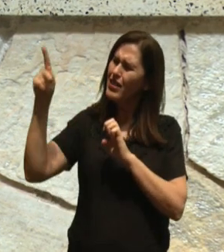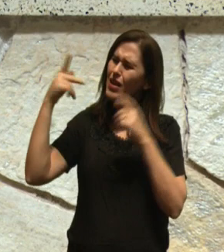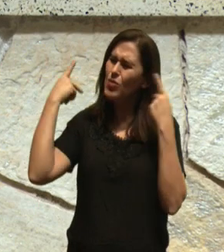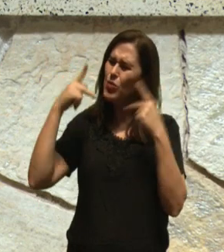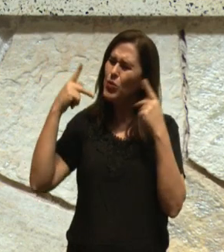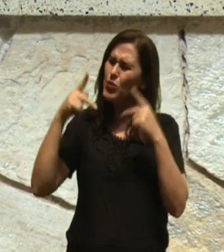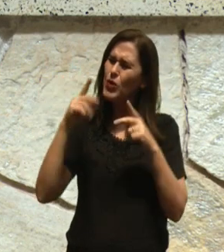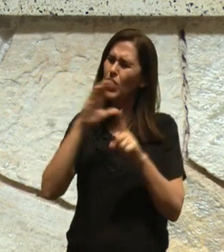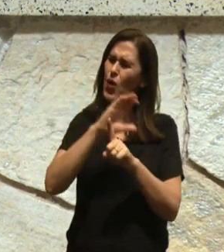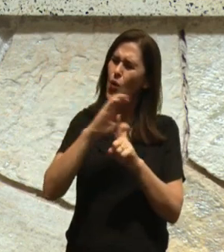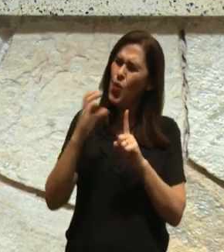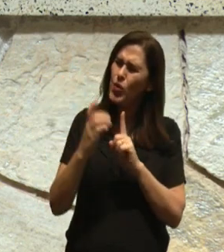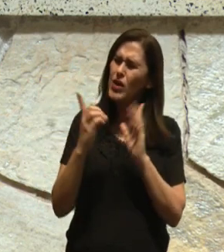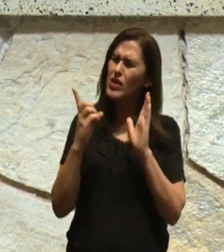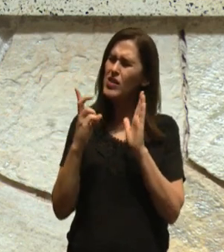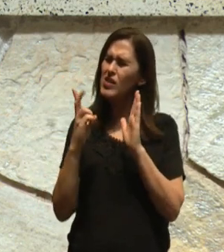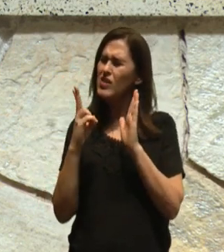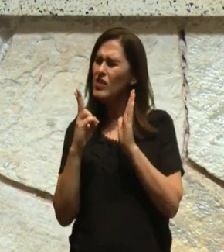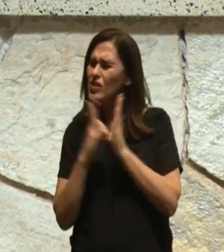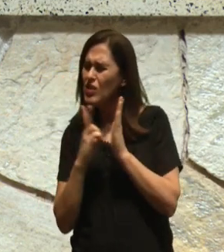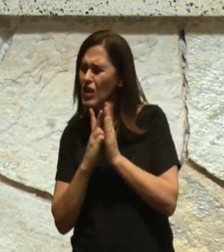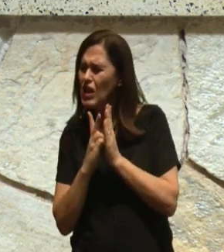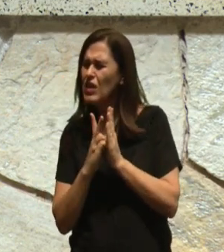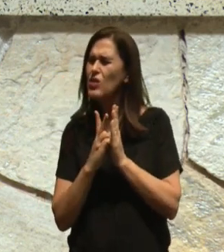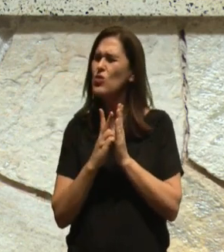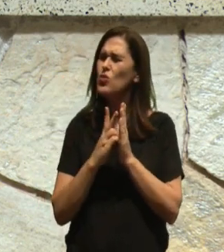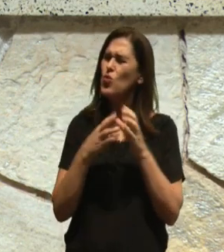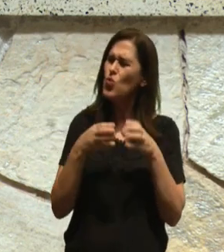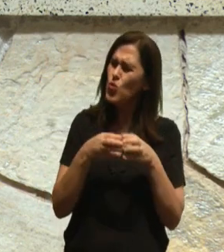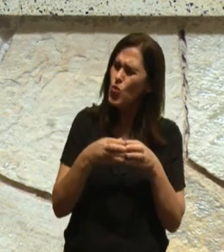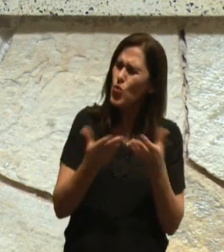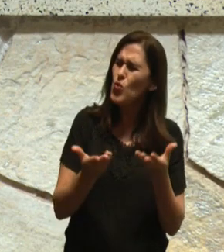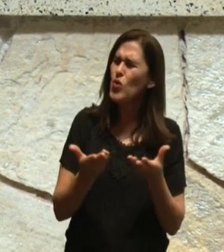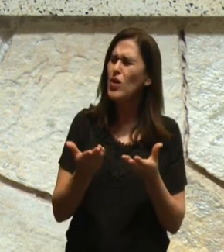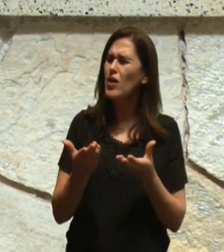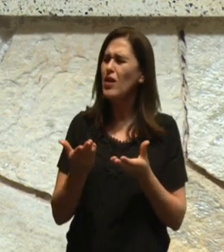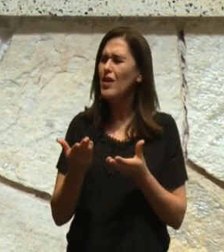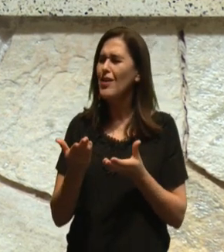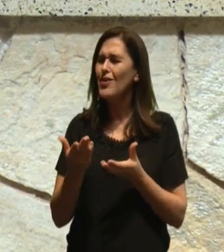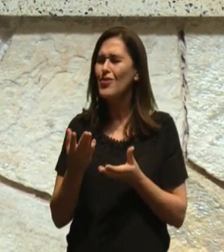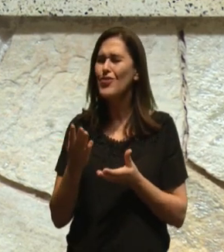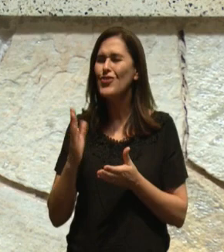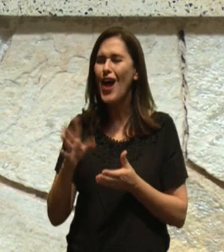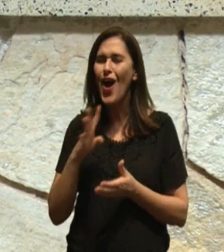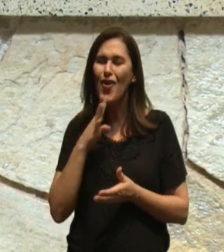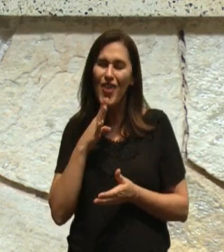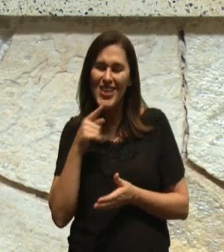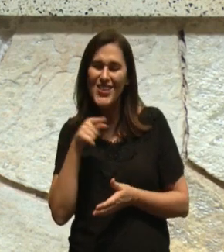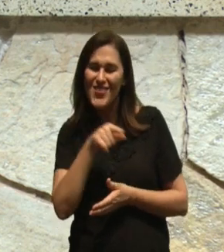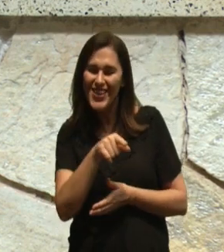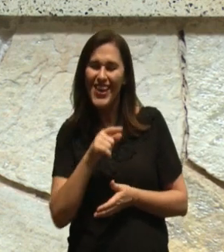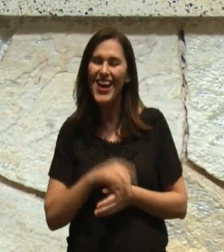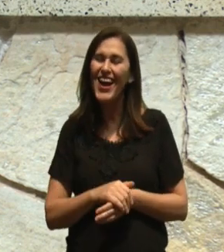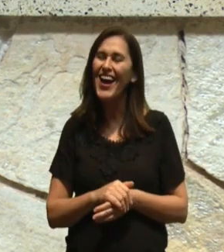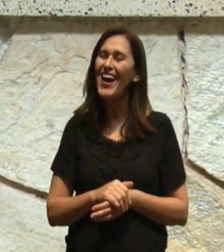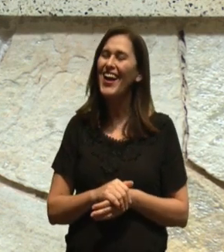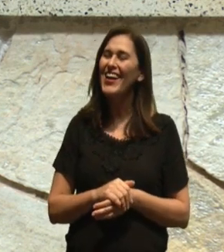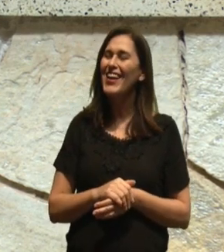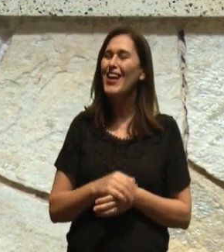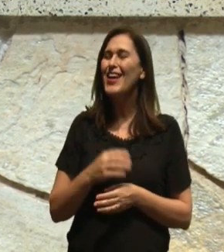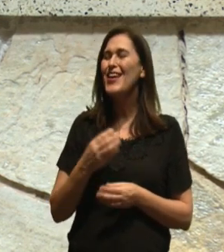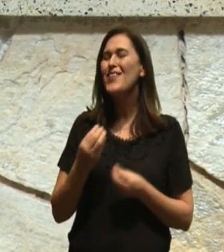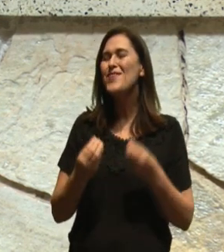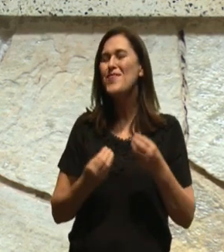naquela comunidade, em Tocantinha, entre Xerentes, ó Pai, lugar que tivemos o privilégio de conhecer, e como, Senhor Deus,